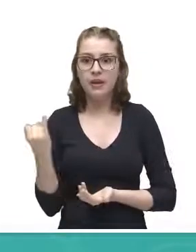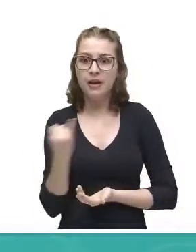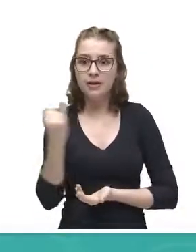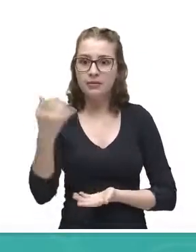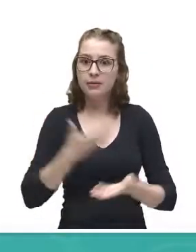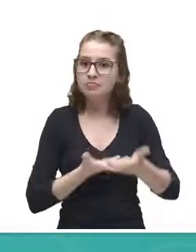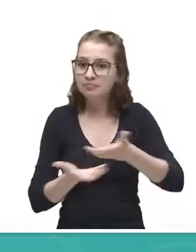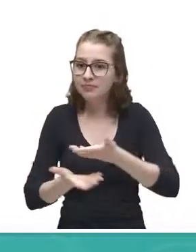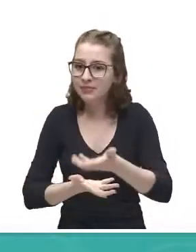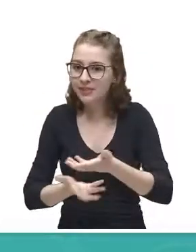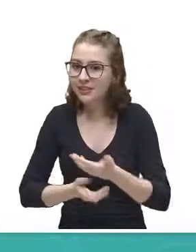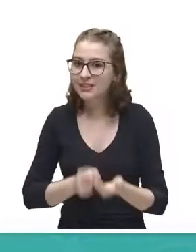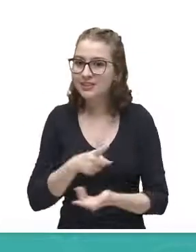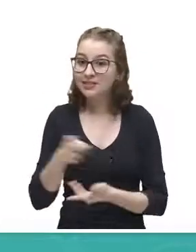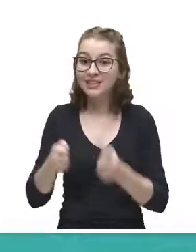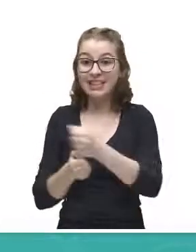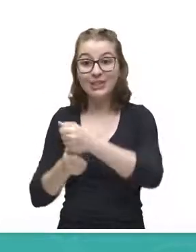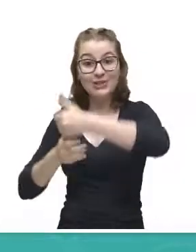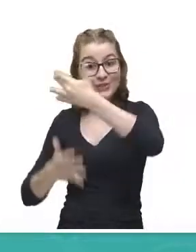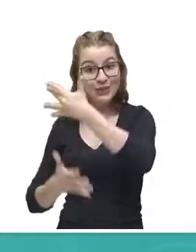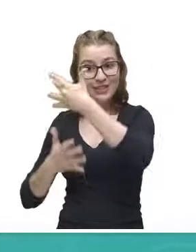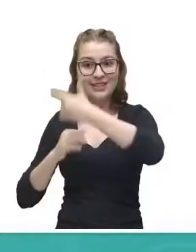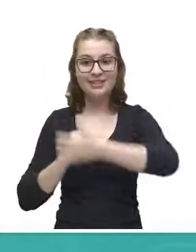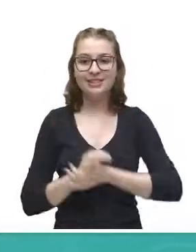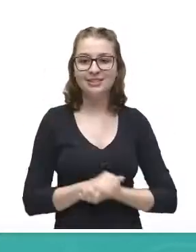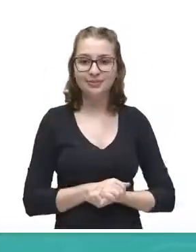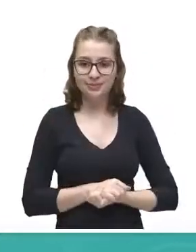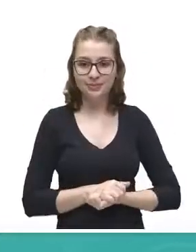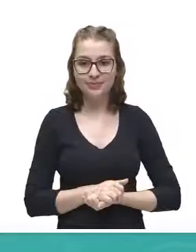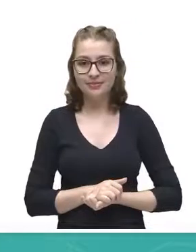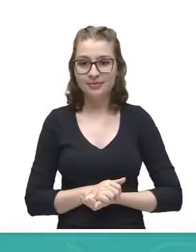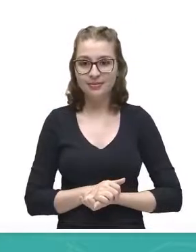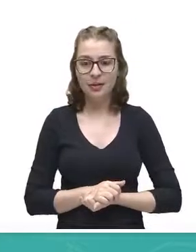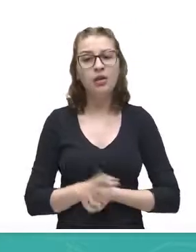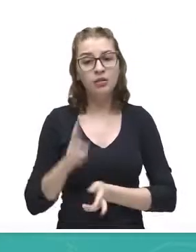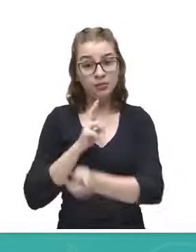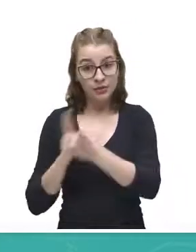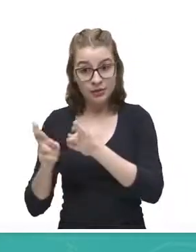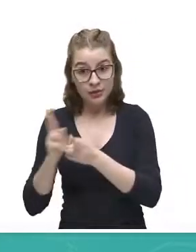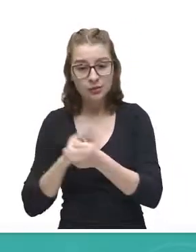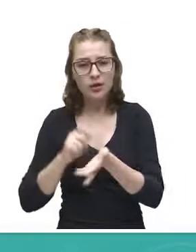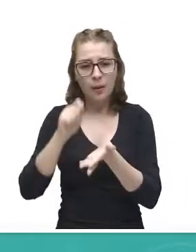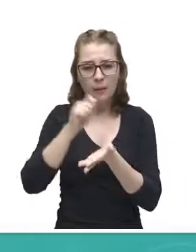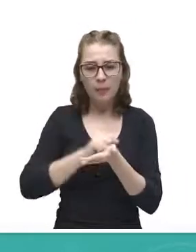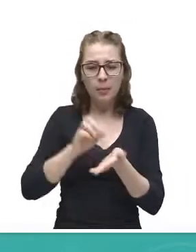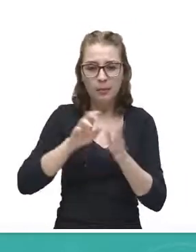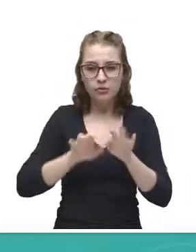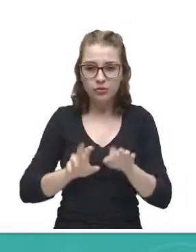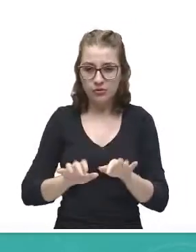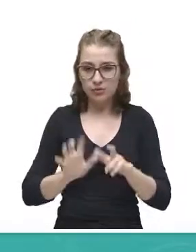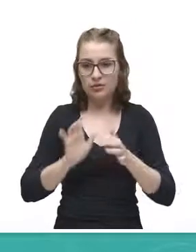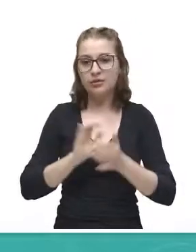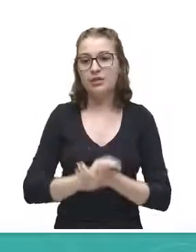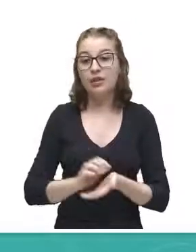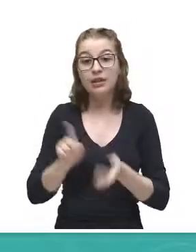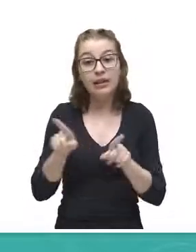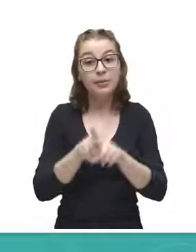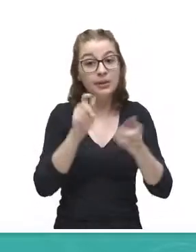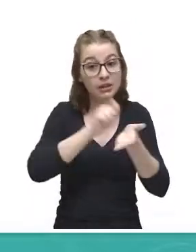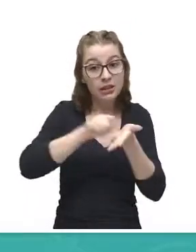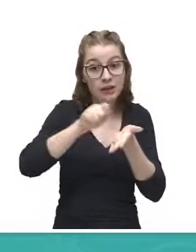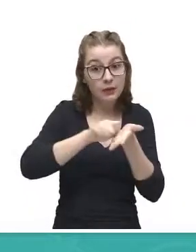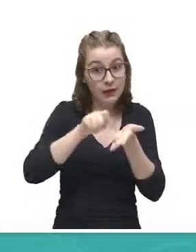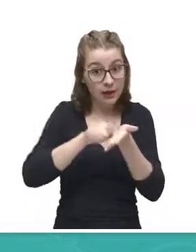de vocês aí através do nosso chat. Vocês já podem ir respondendo, podem ir escrevendo as respostas no caderno de